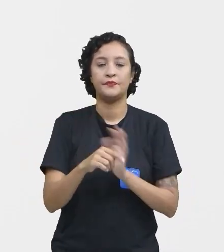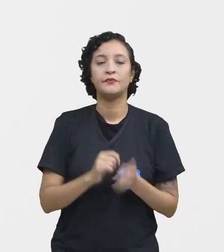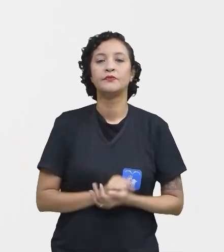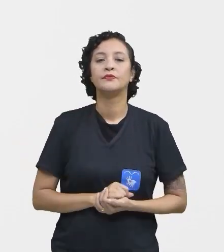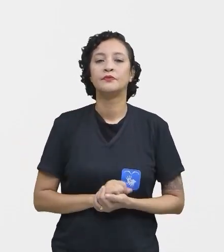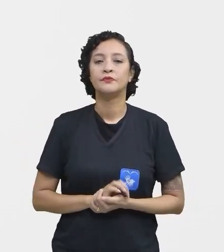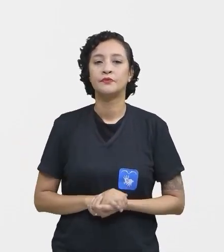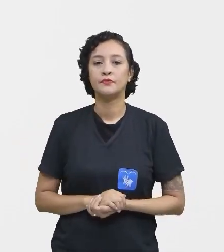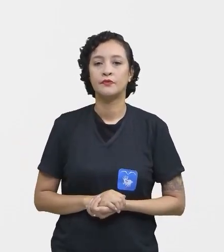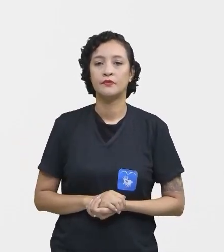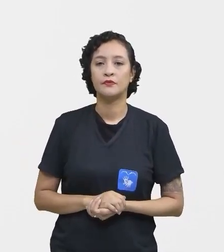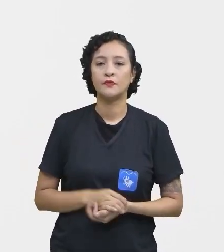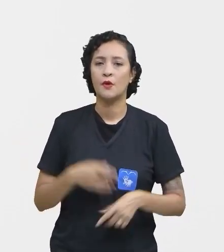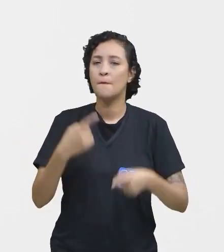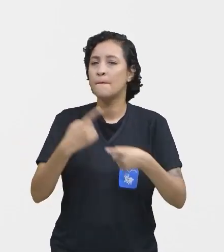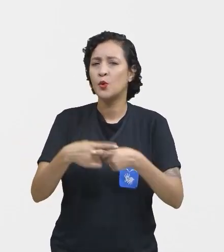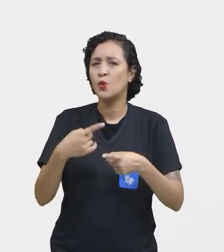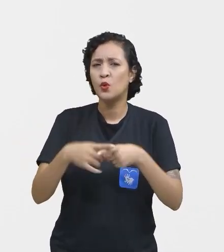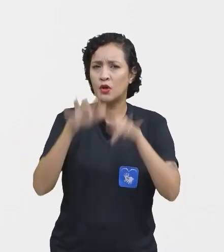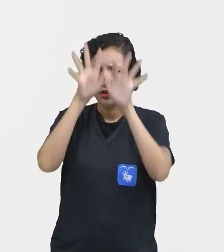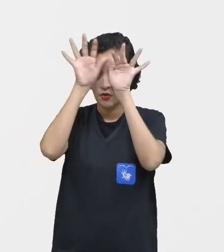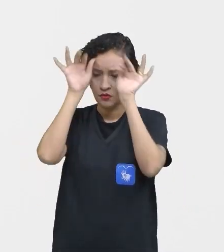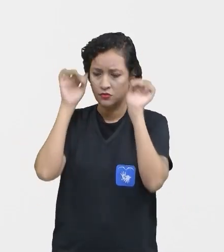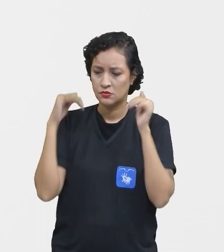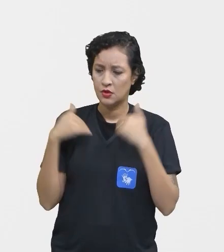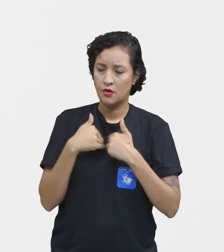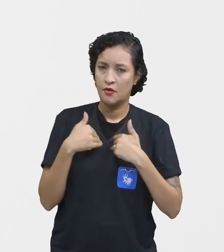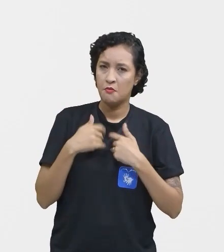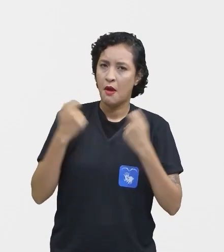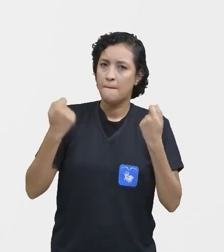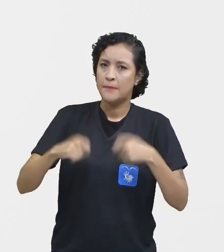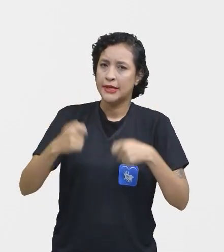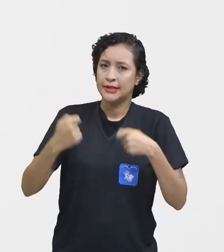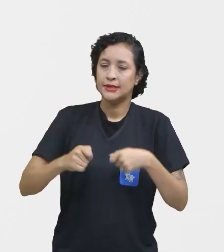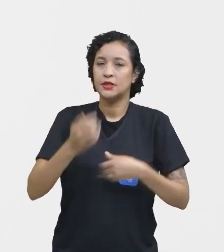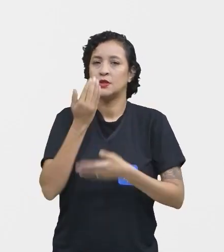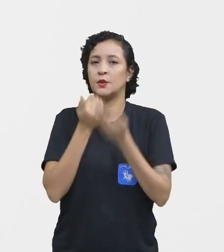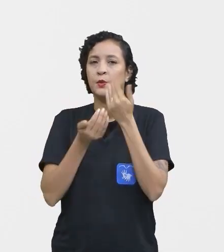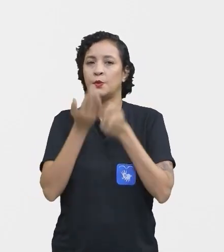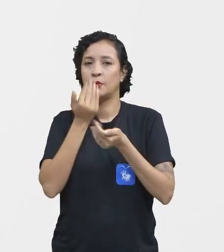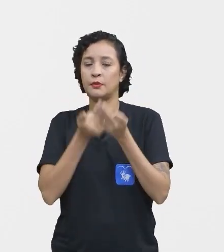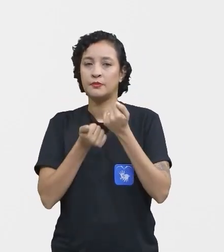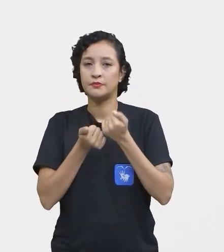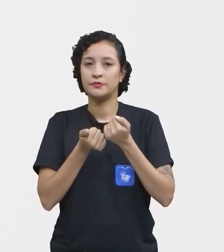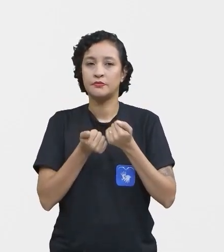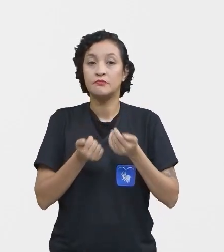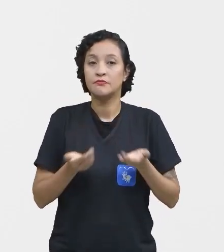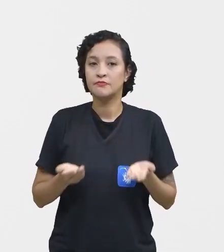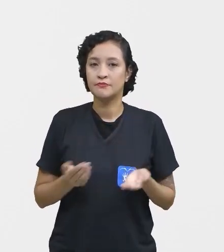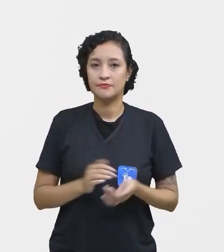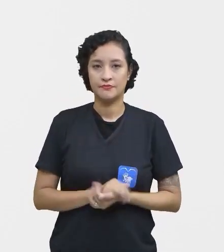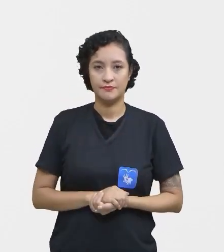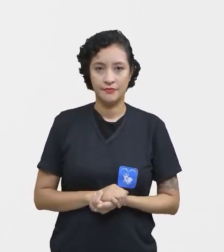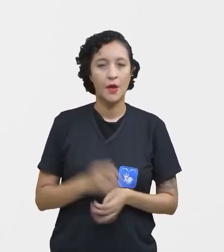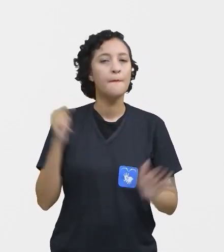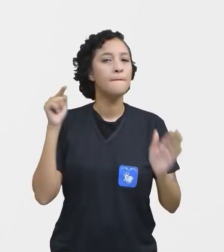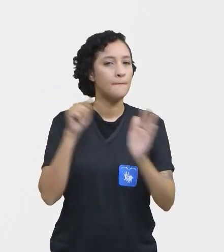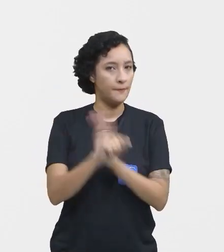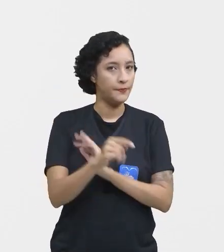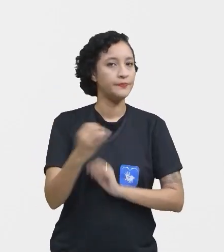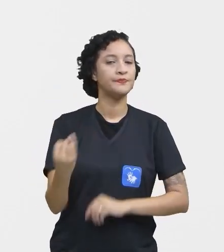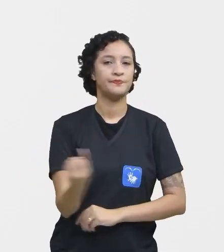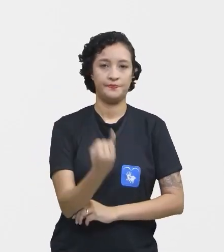1. Por que os animais precisam se alimentar? Essa é uma pergunta